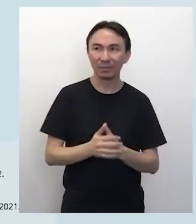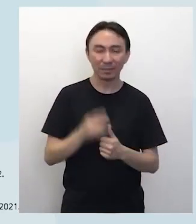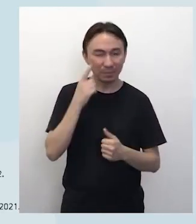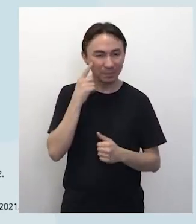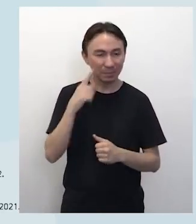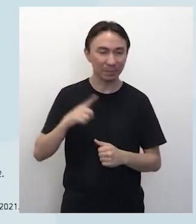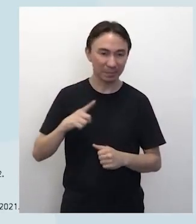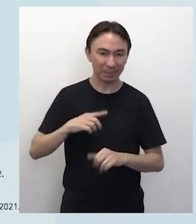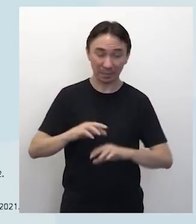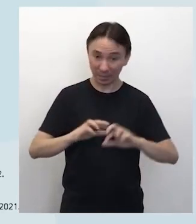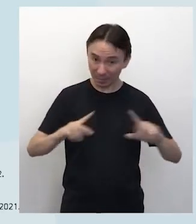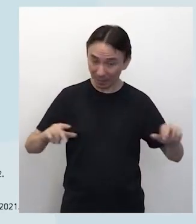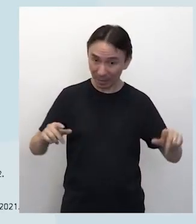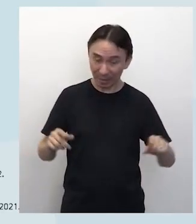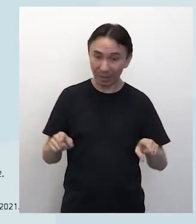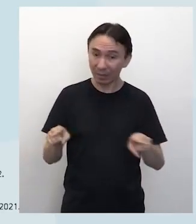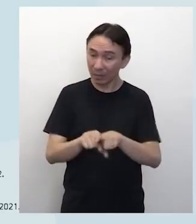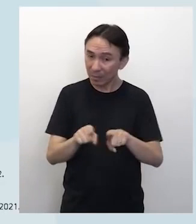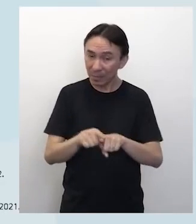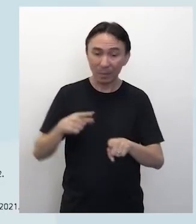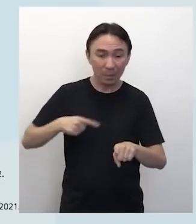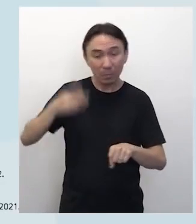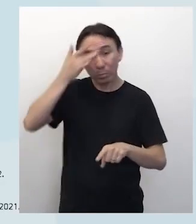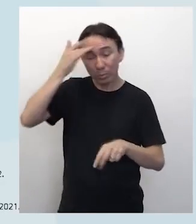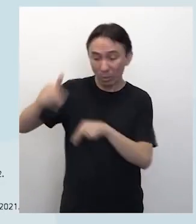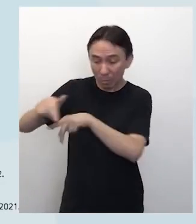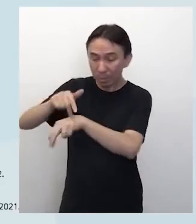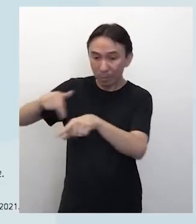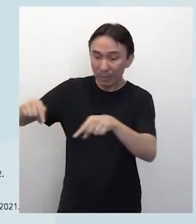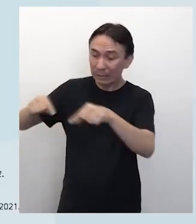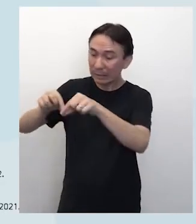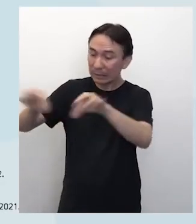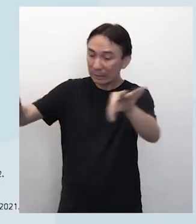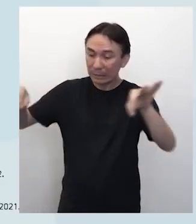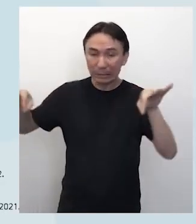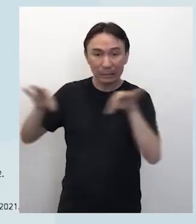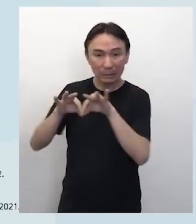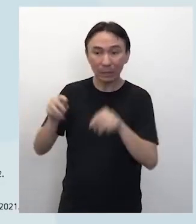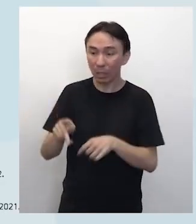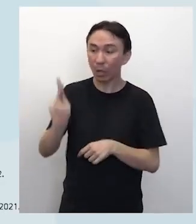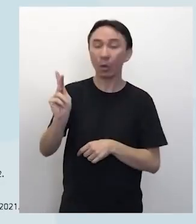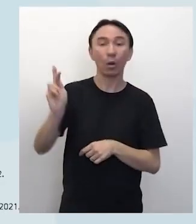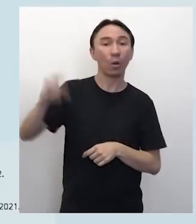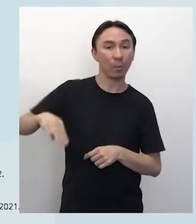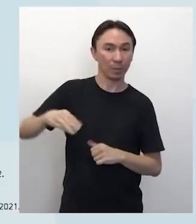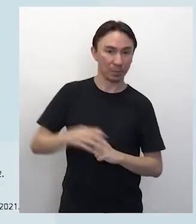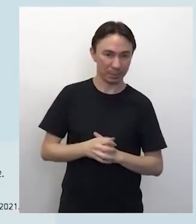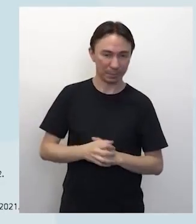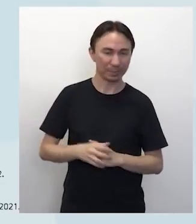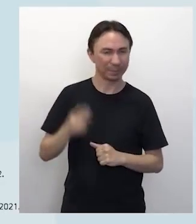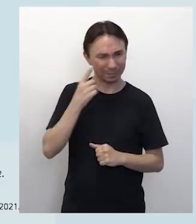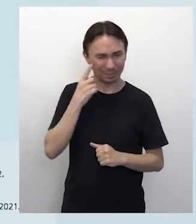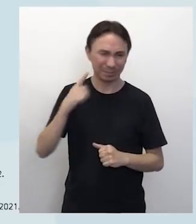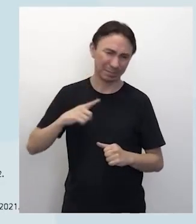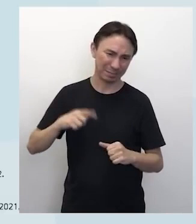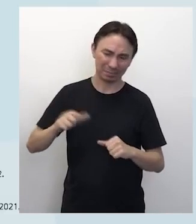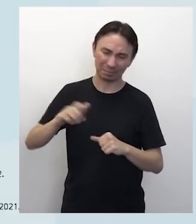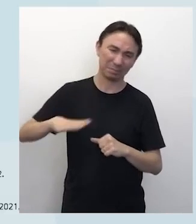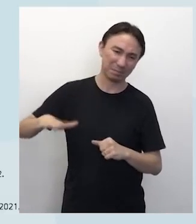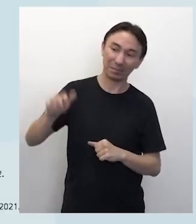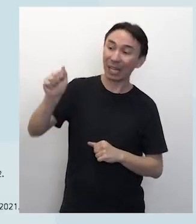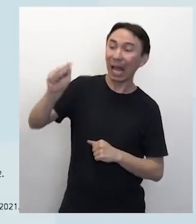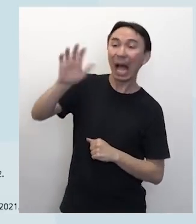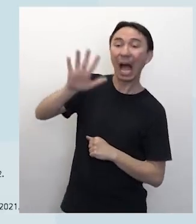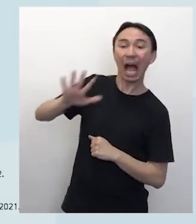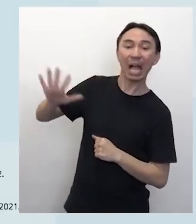fala em densidade demográfica, a gente fala habitantes por quilômetro quadrado. E, logicamente, a gente observando aí a região da Ásia, aquela parte